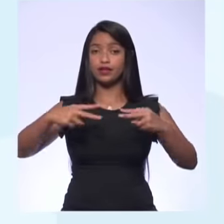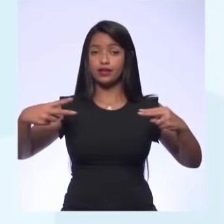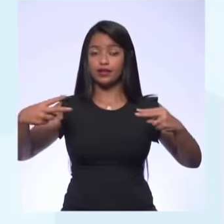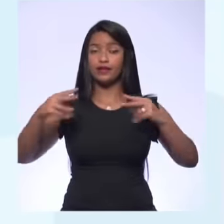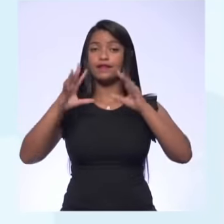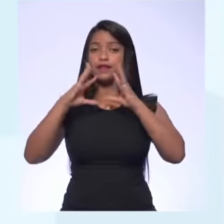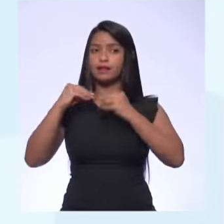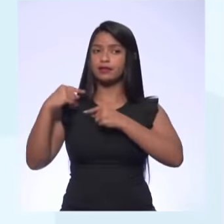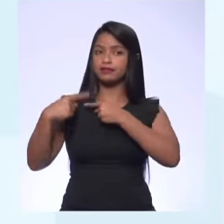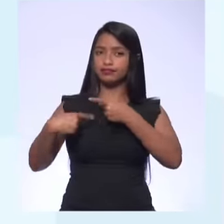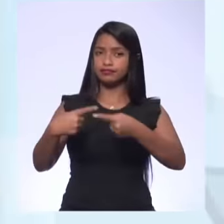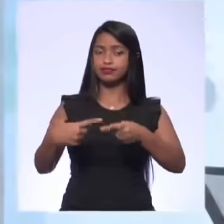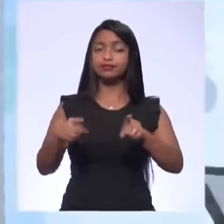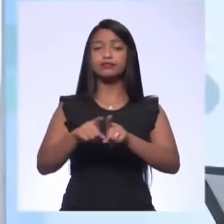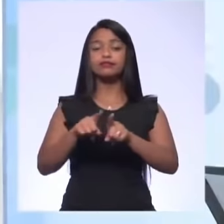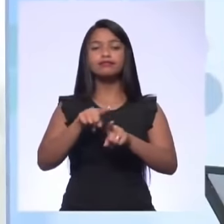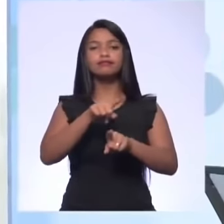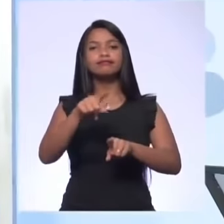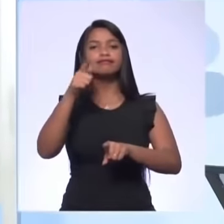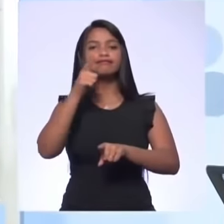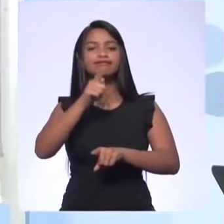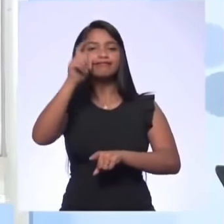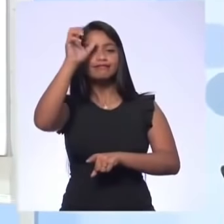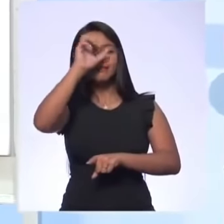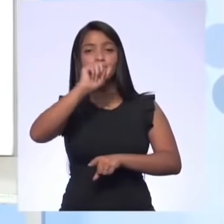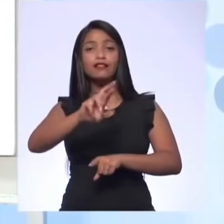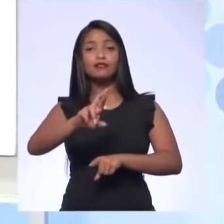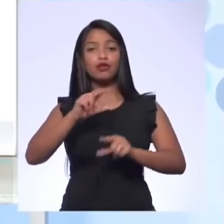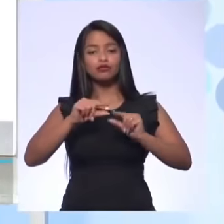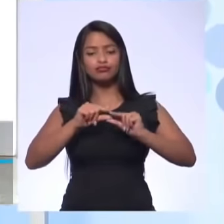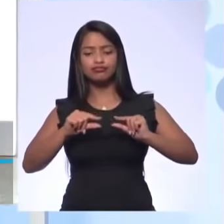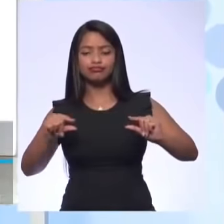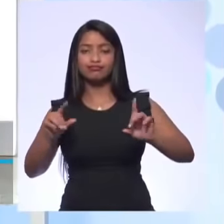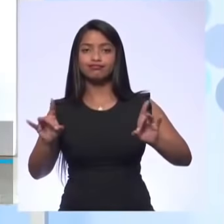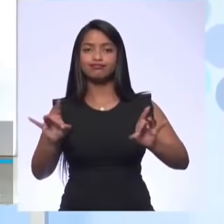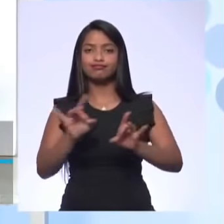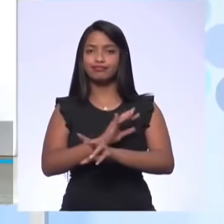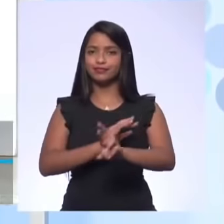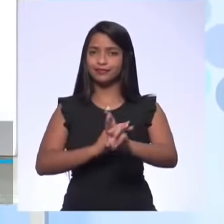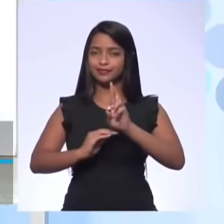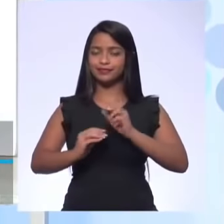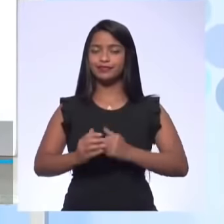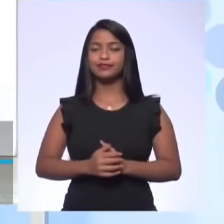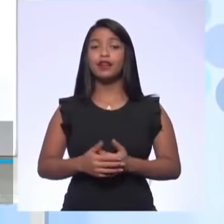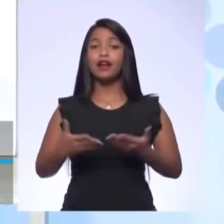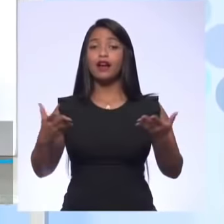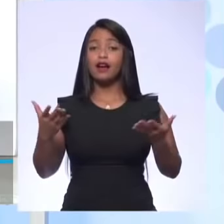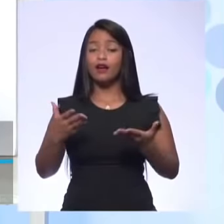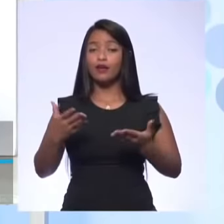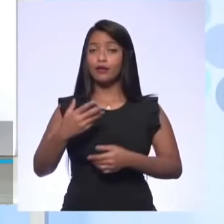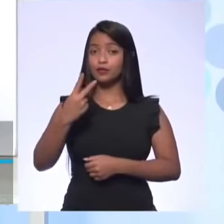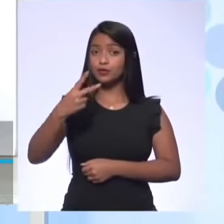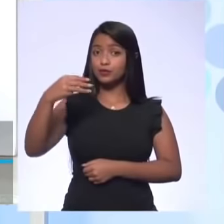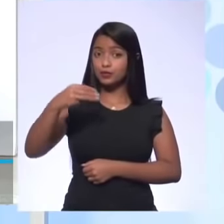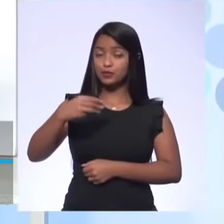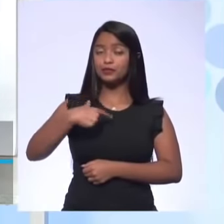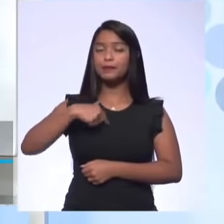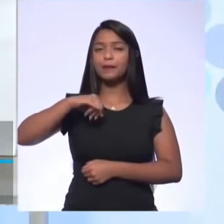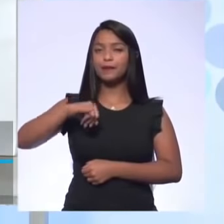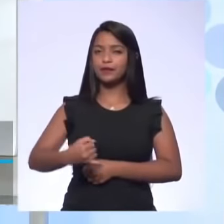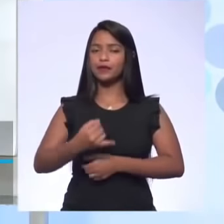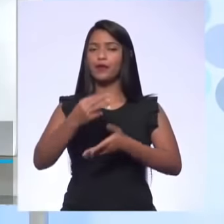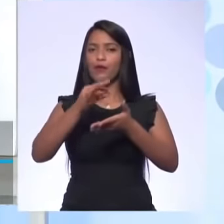as respostas completas. Isso. Então, agora nós temos mais 2 minutinhos aí da aula. Eu vou dar uma corrigidinha em algumas coisinhas aí